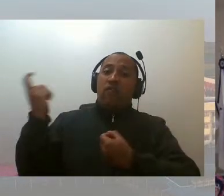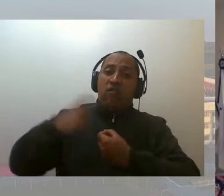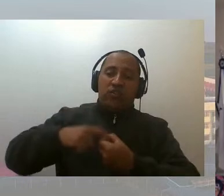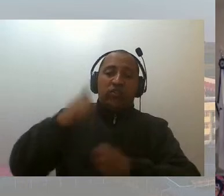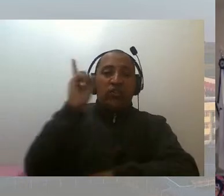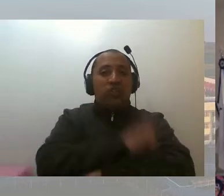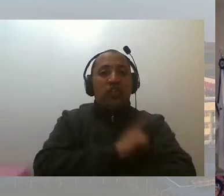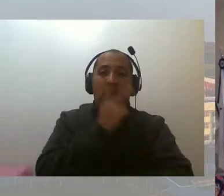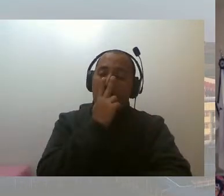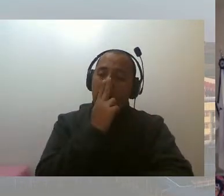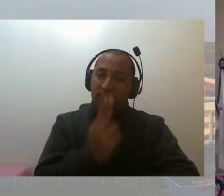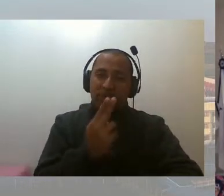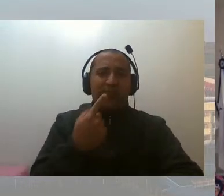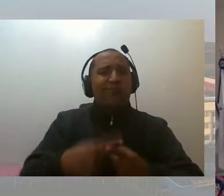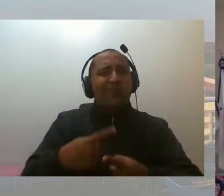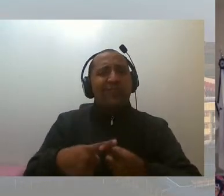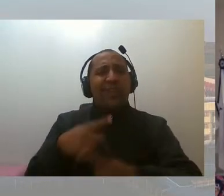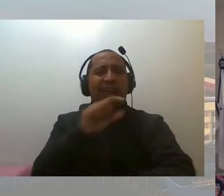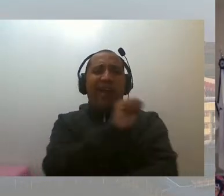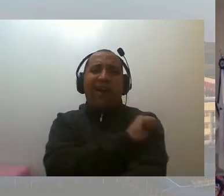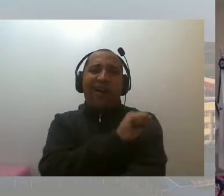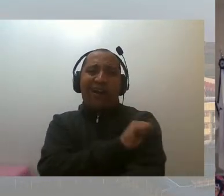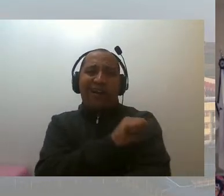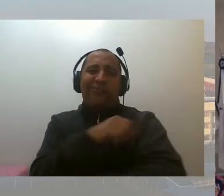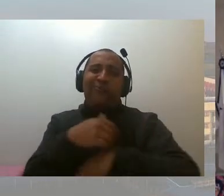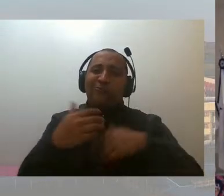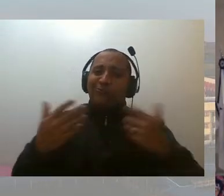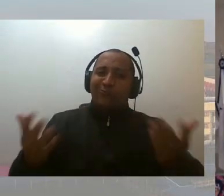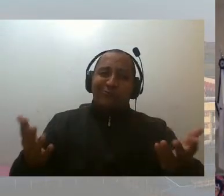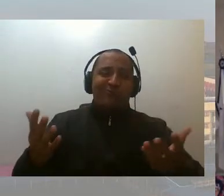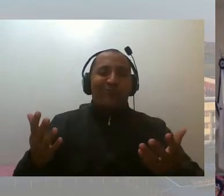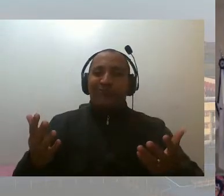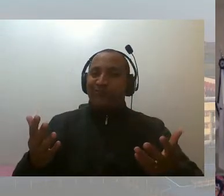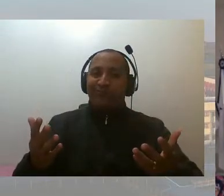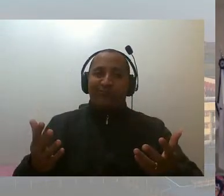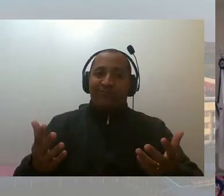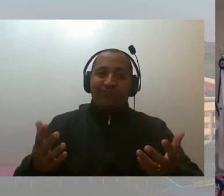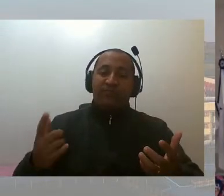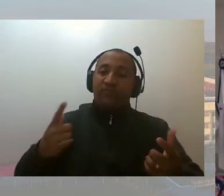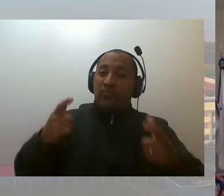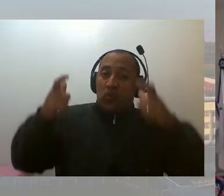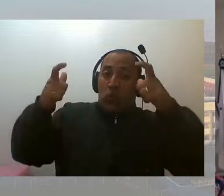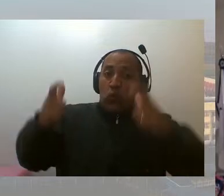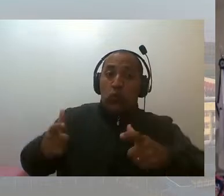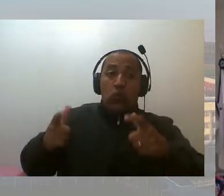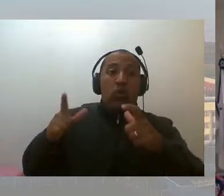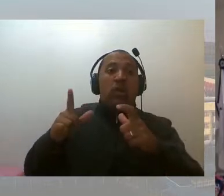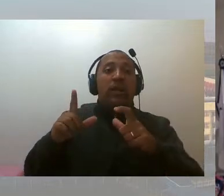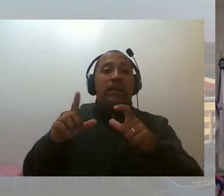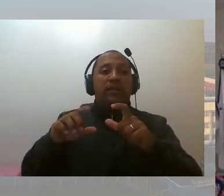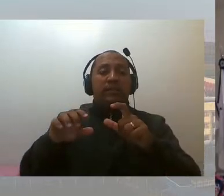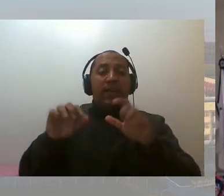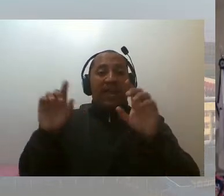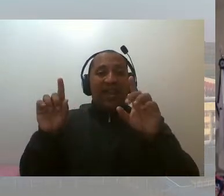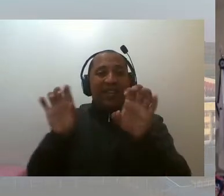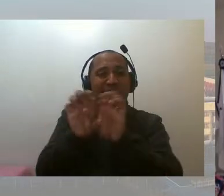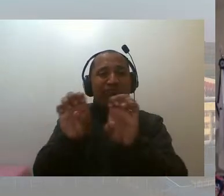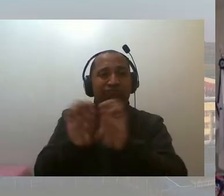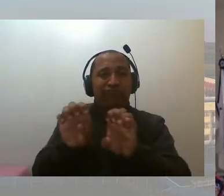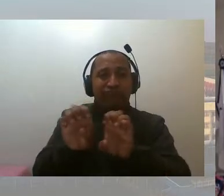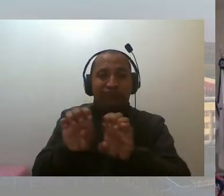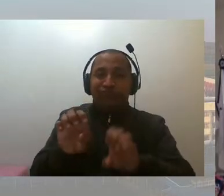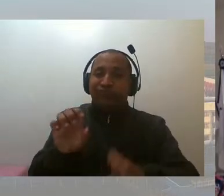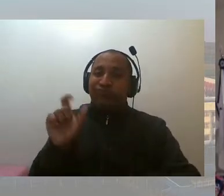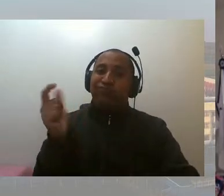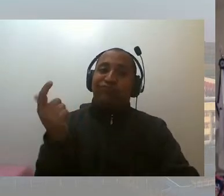porque muitas vezes os alunos ou, né, acabam não tendo no local estrutura para, né, para